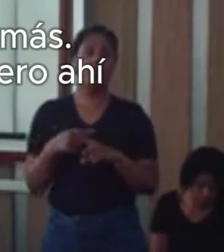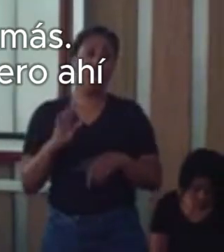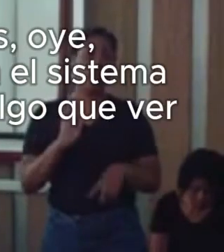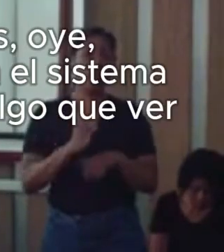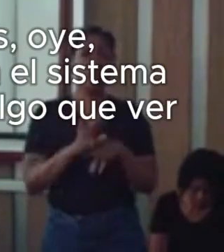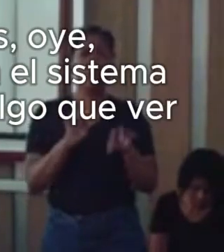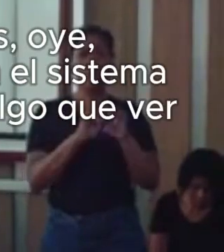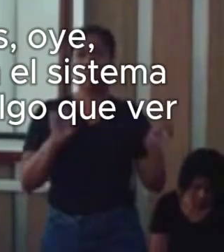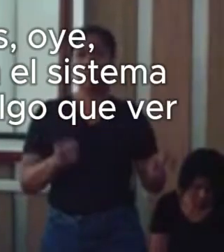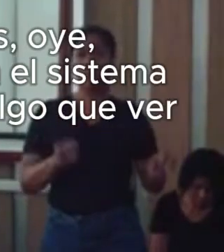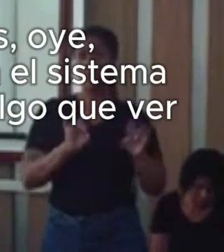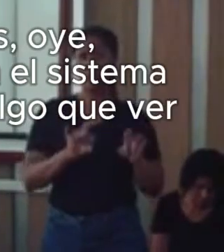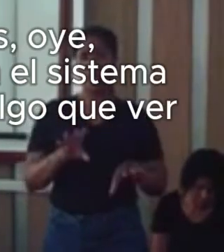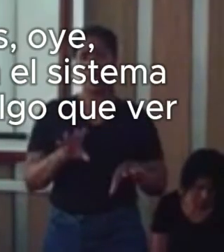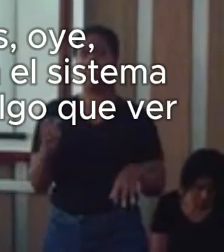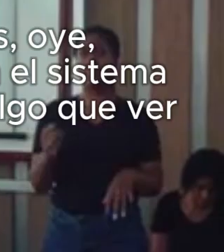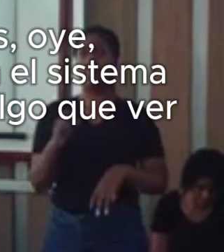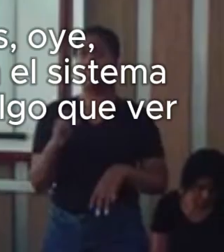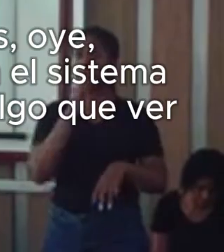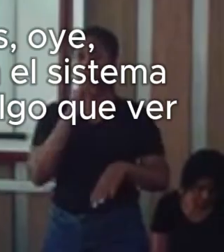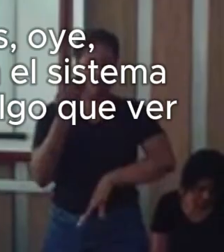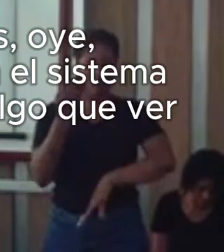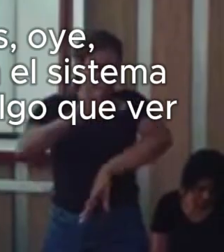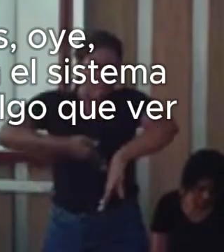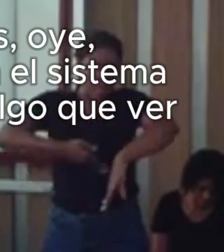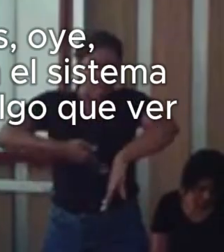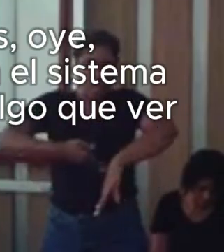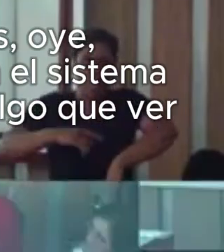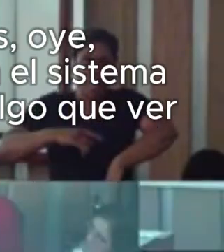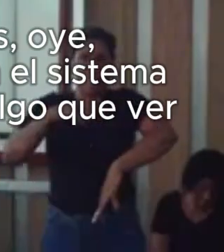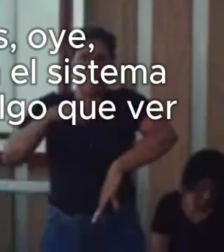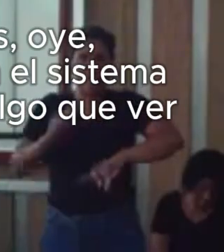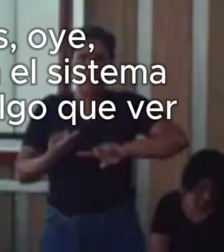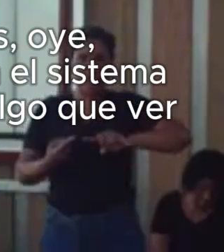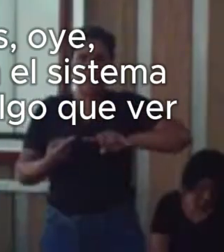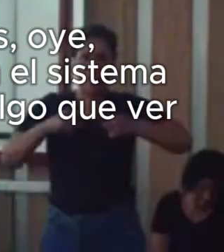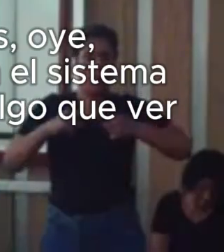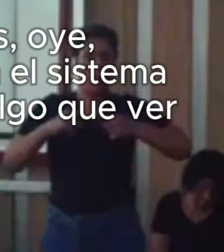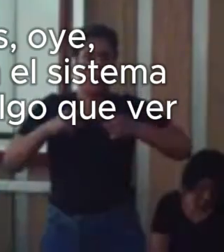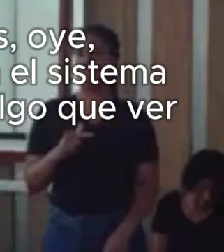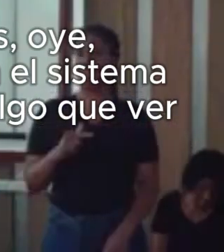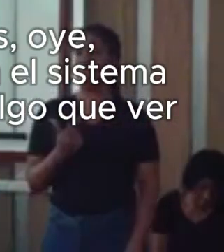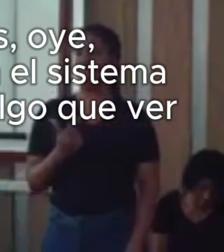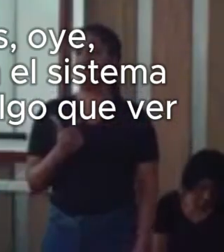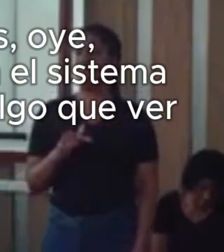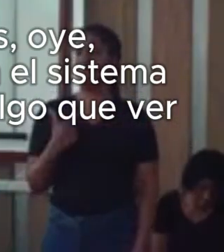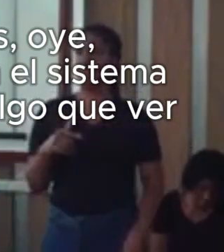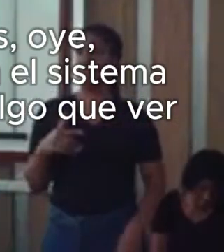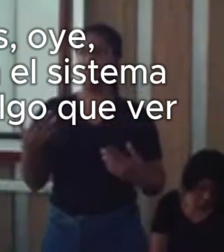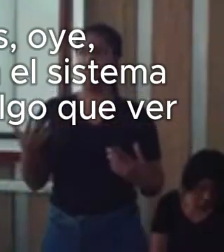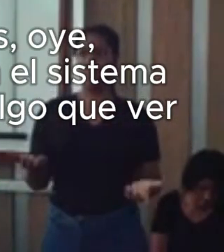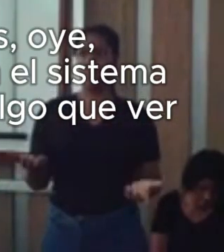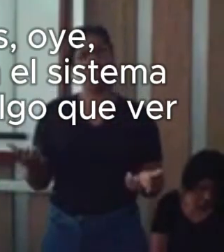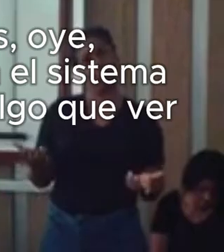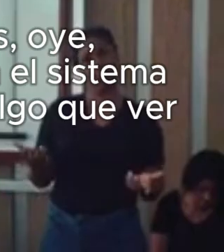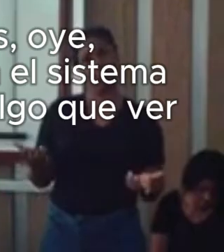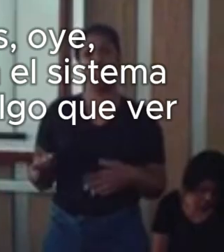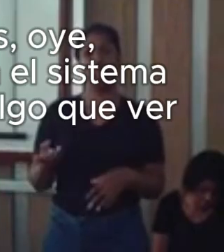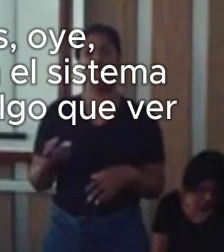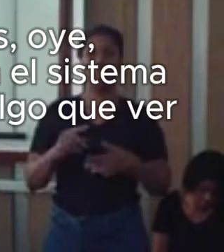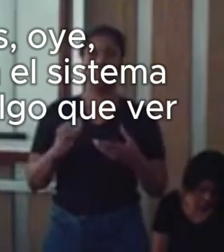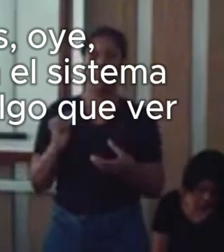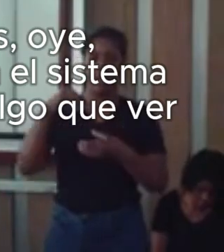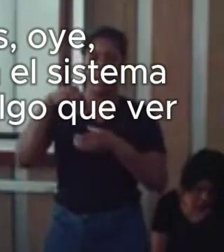uma lesão, tem regeneração? Não. Aí a gente já fica, poxa, no periférico regenera dentro de laminina. No central